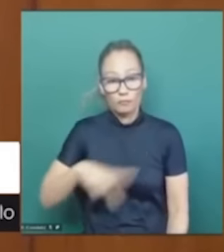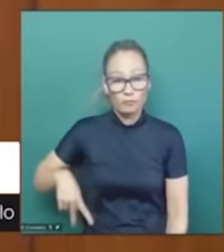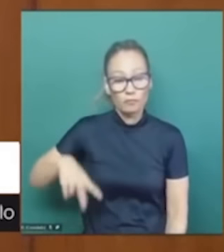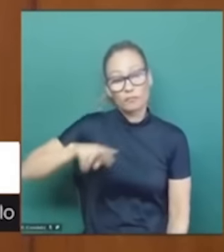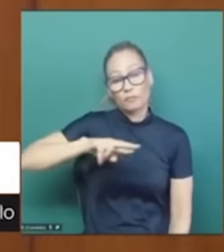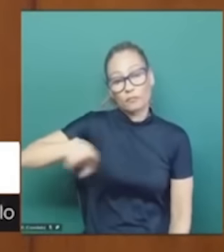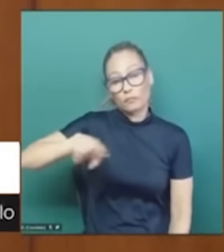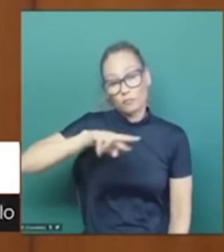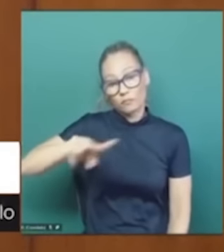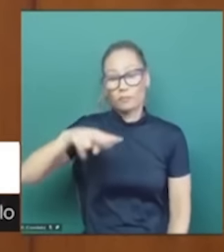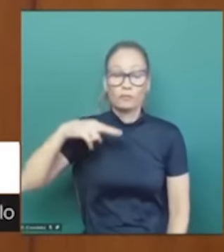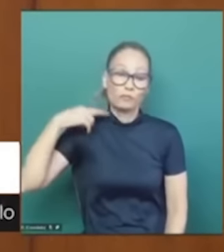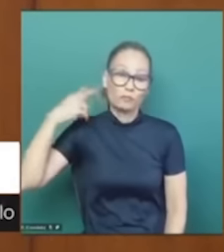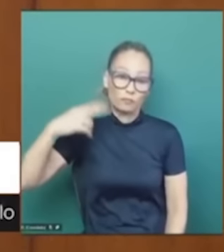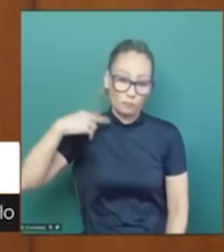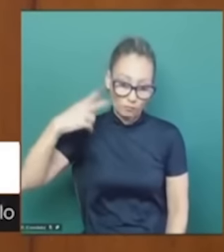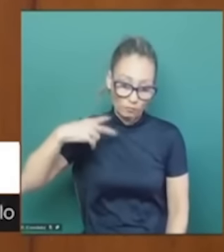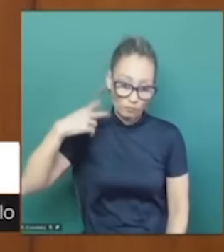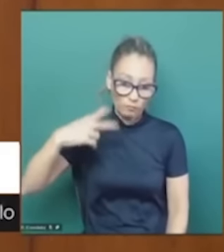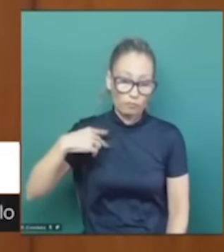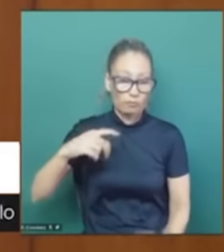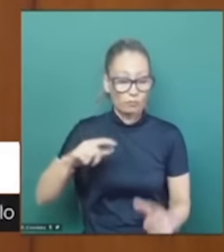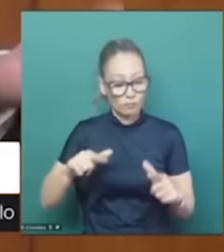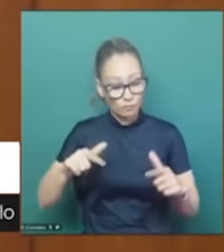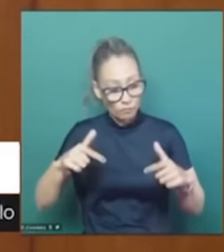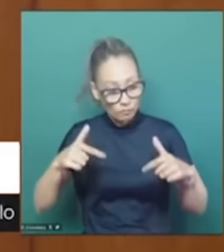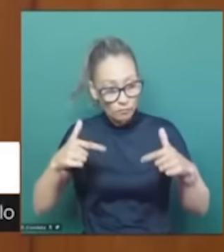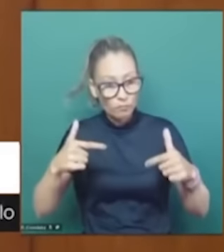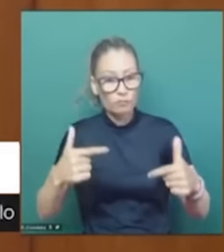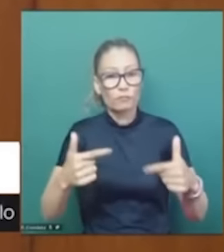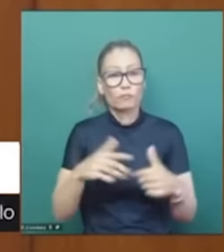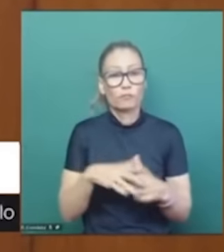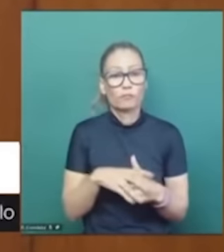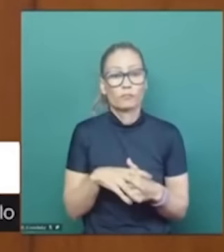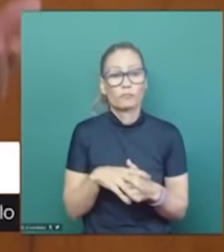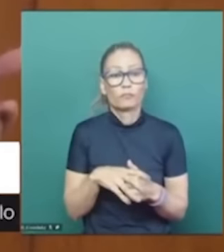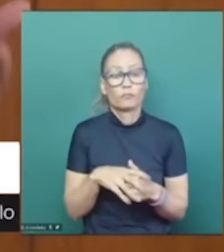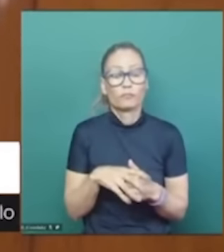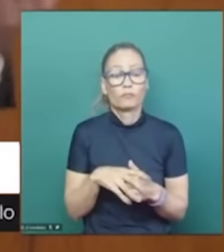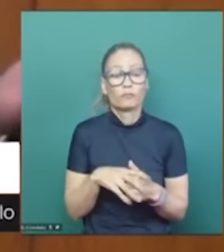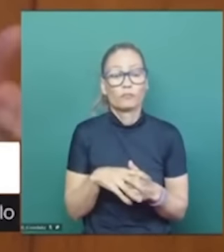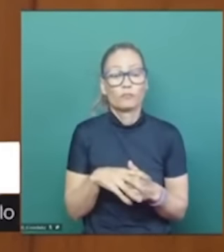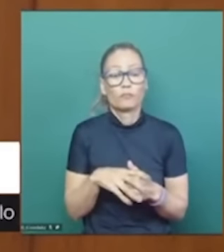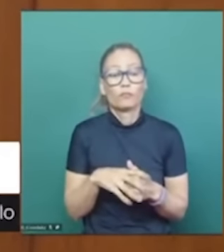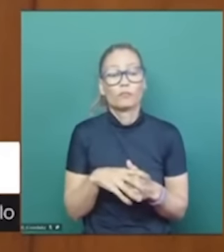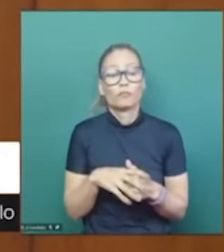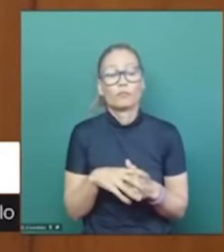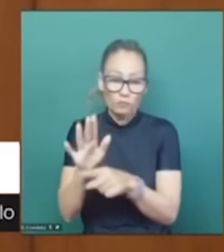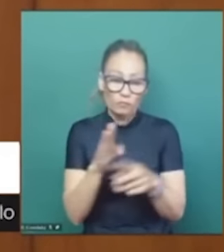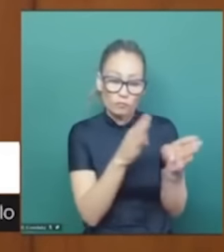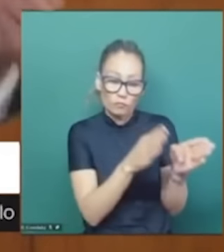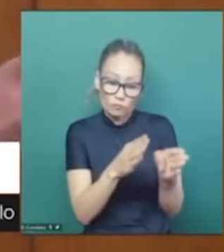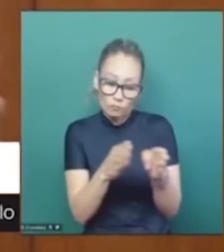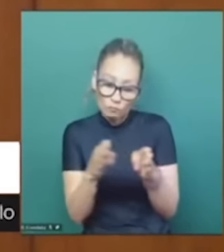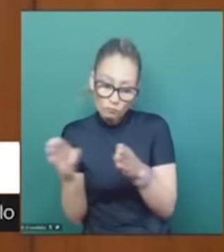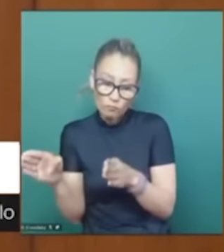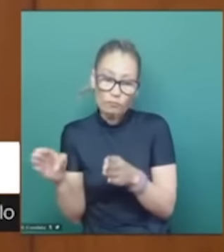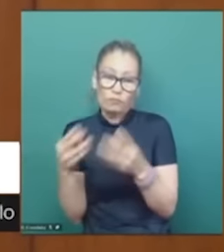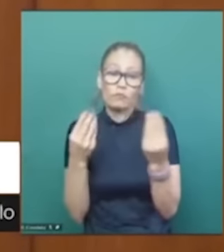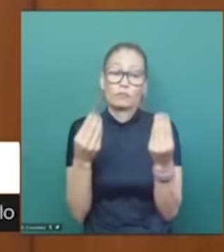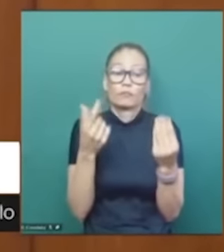trabalhos buscando de maneira muito imparcial estabelecer ordem para que a gente conseguisse concluir tudo que foi